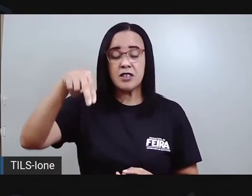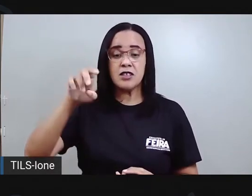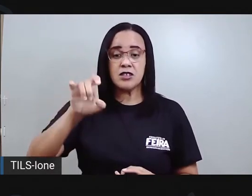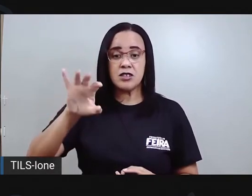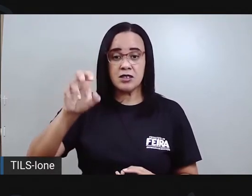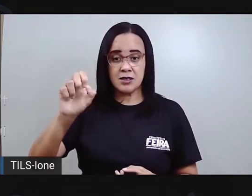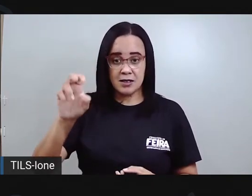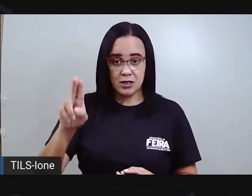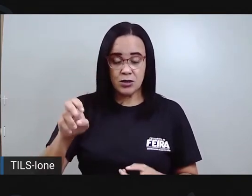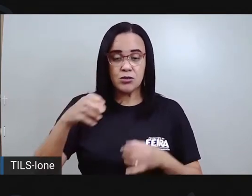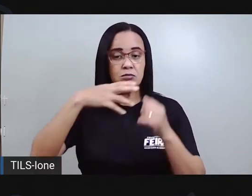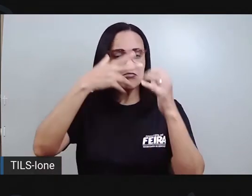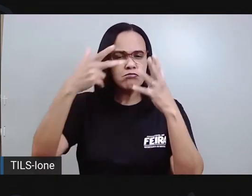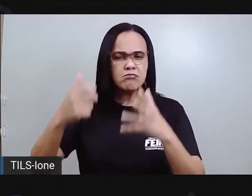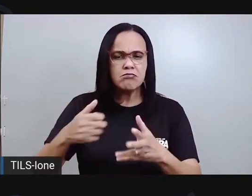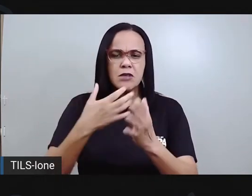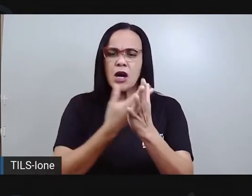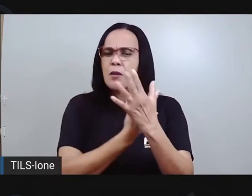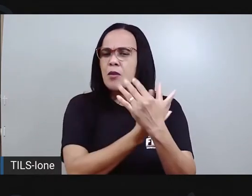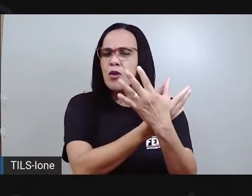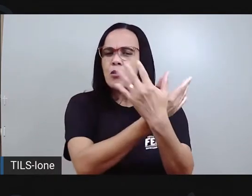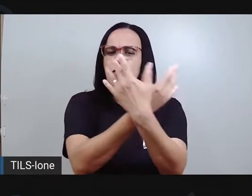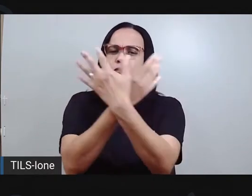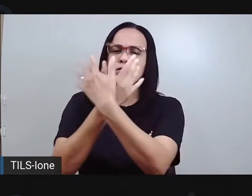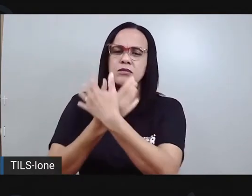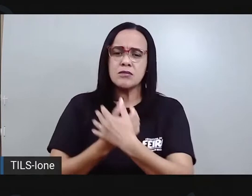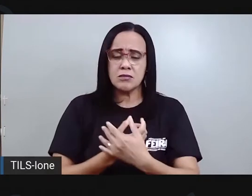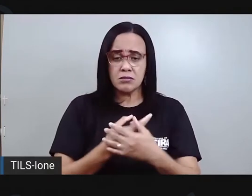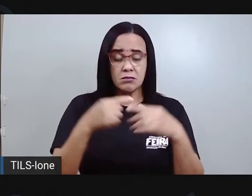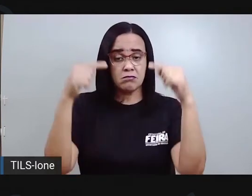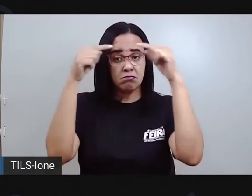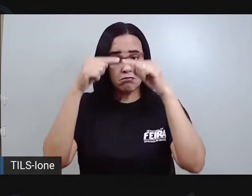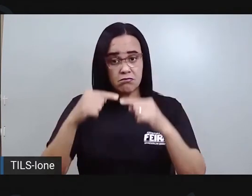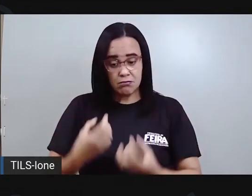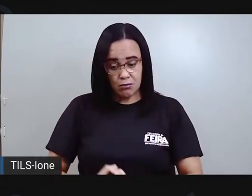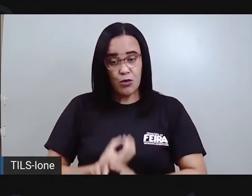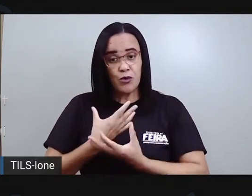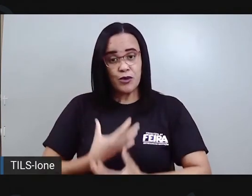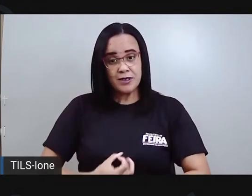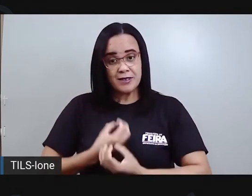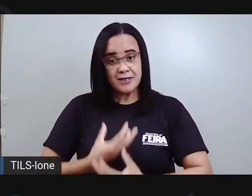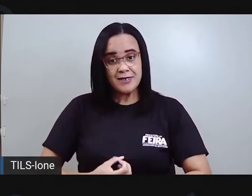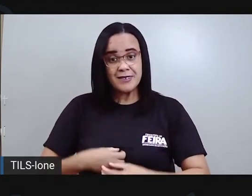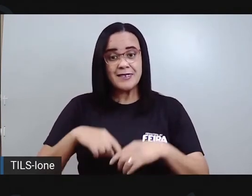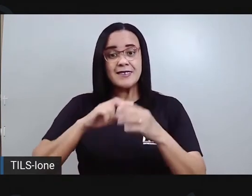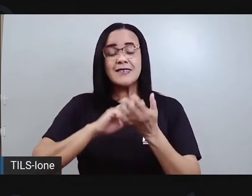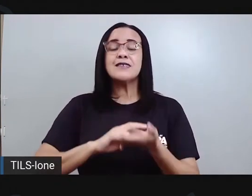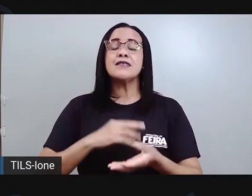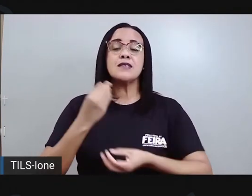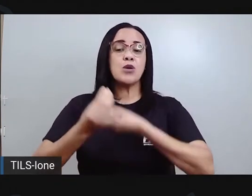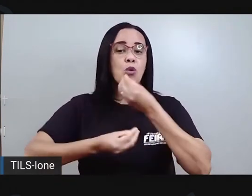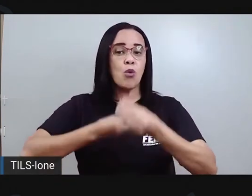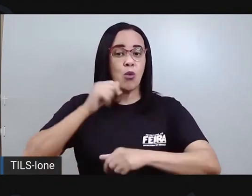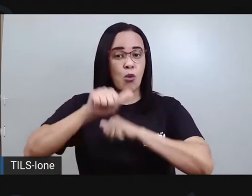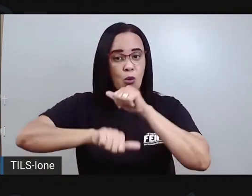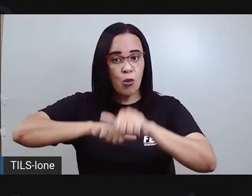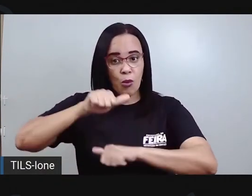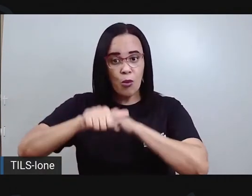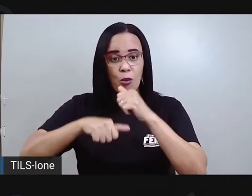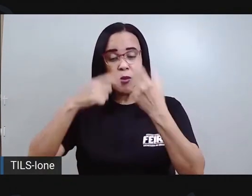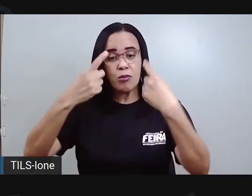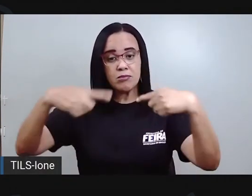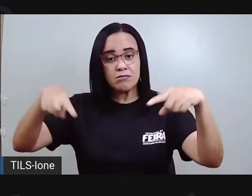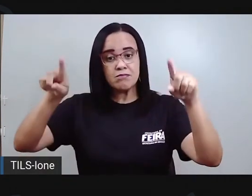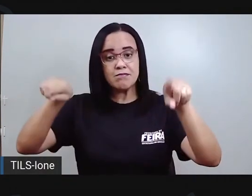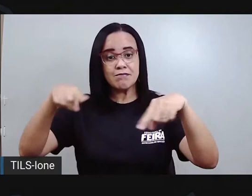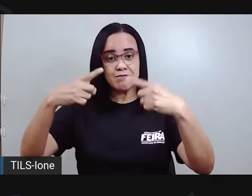gente descobriu que essa poesia, ela foi musicada. É, vários artistas cantaram